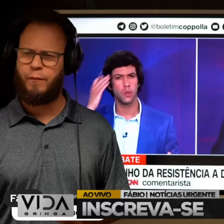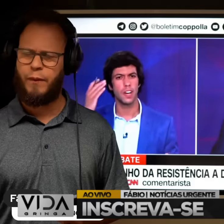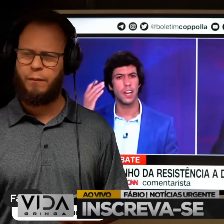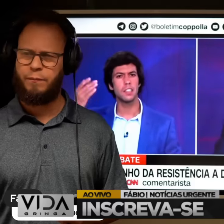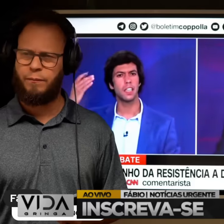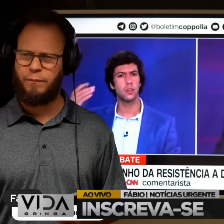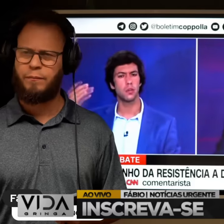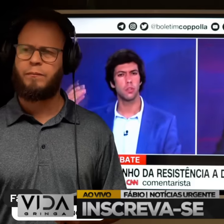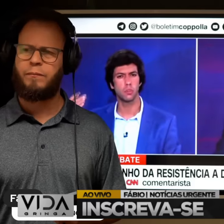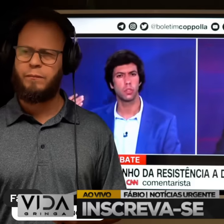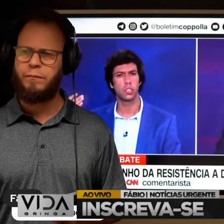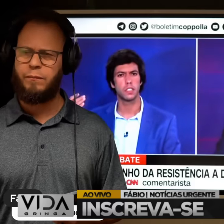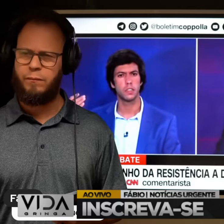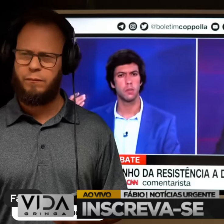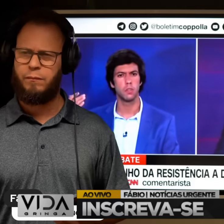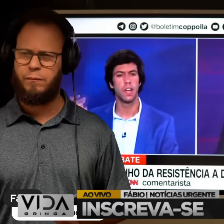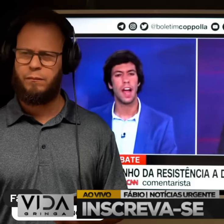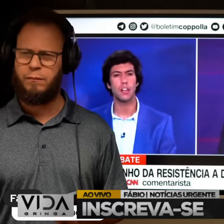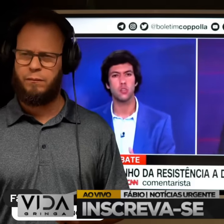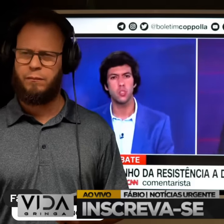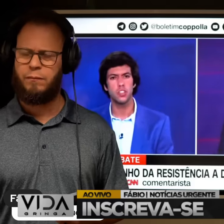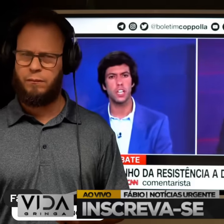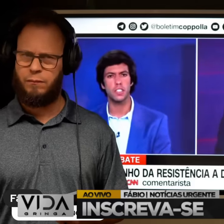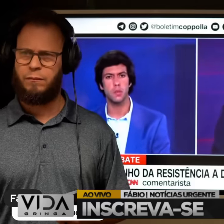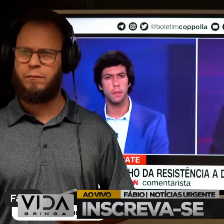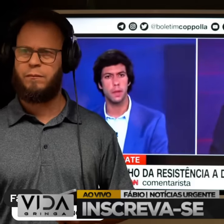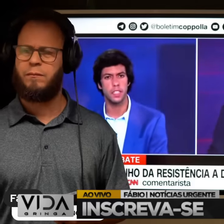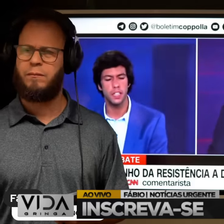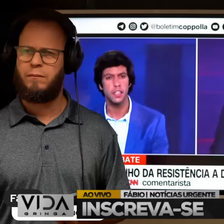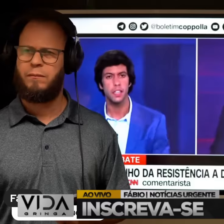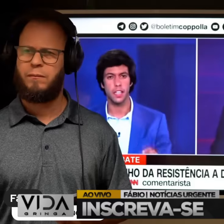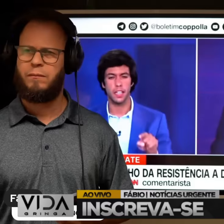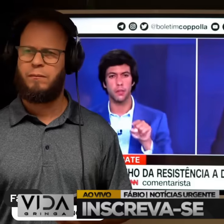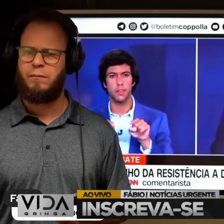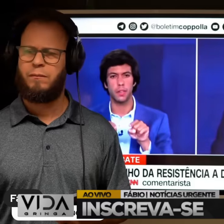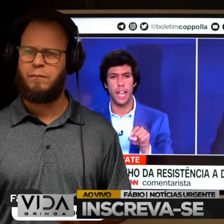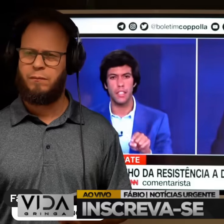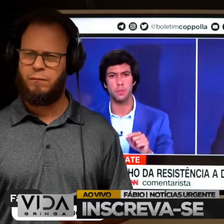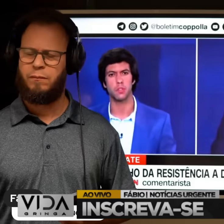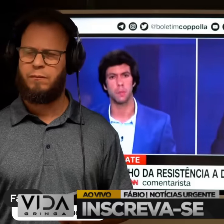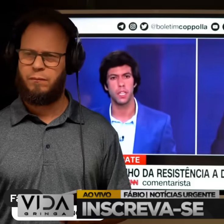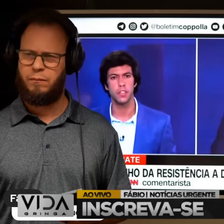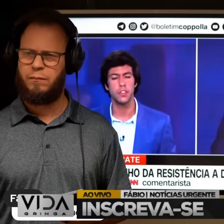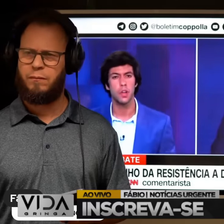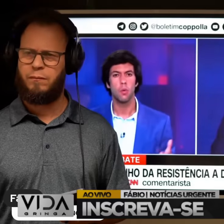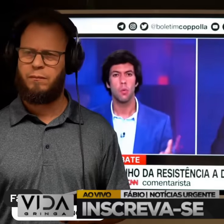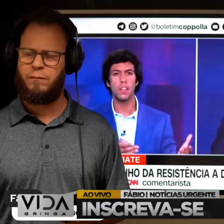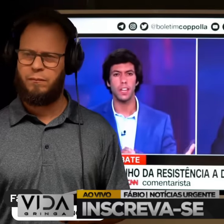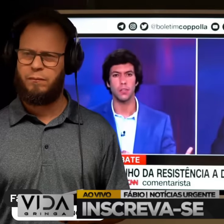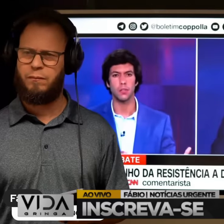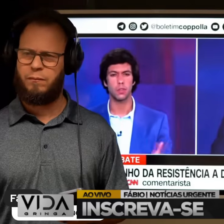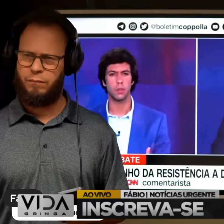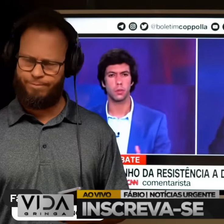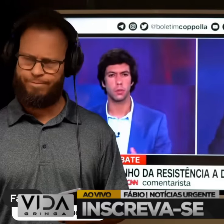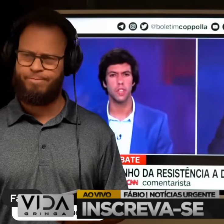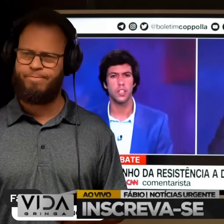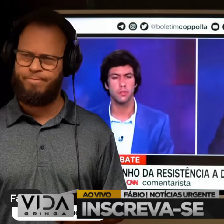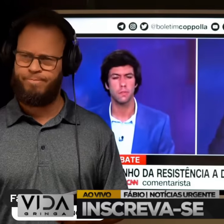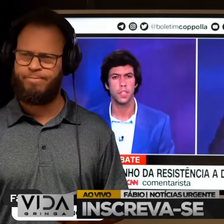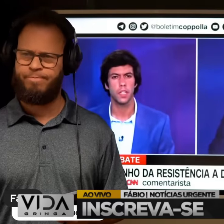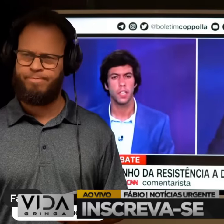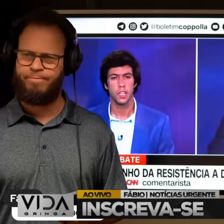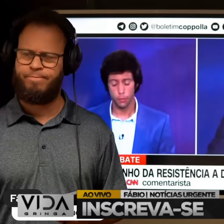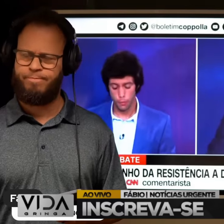juízo anterior de Lula da Silva, a sua indicação representa, e aqui eu falo em aspas novamente, um atraso e um